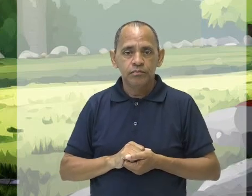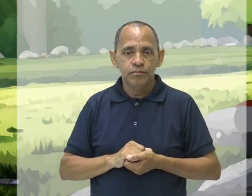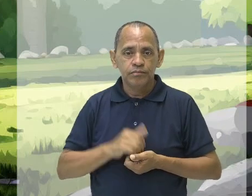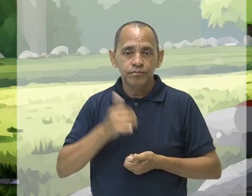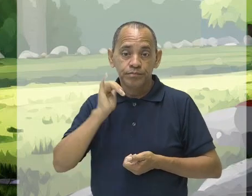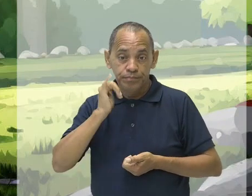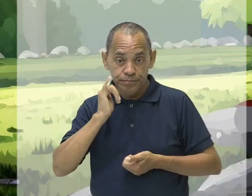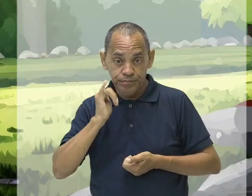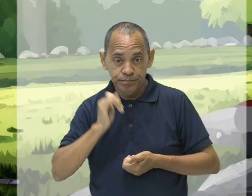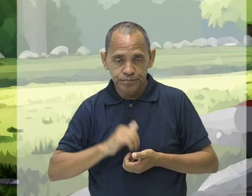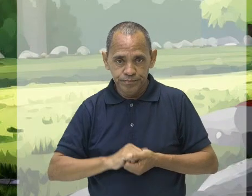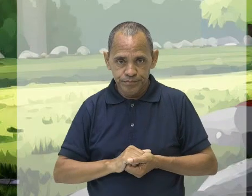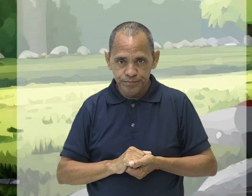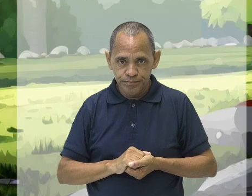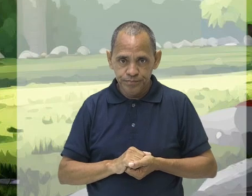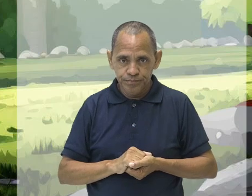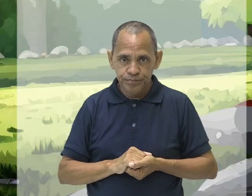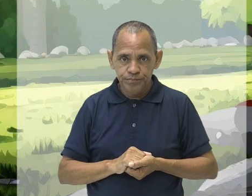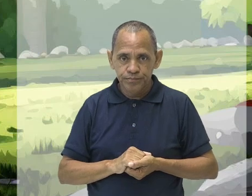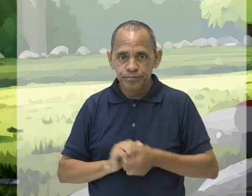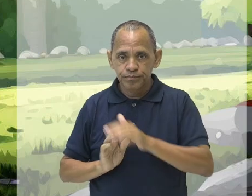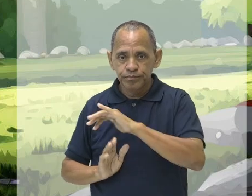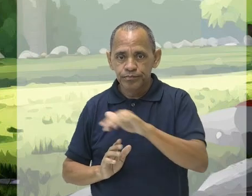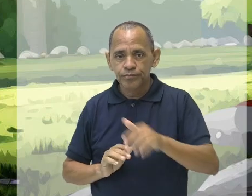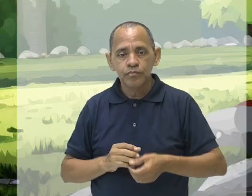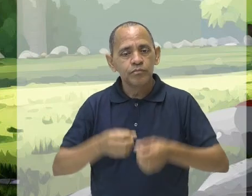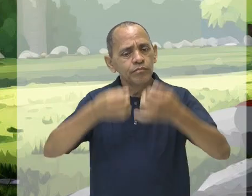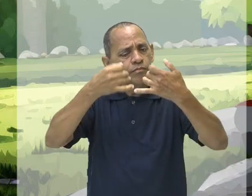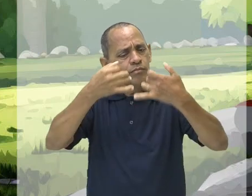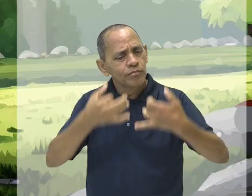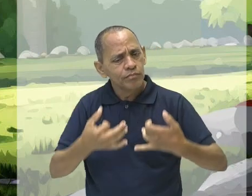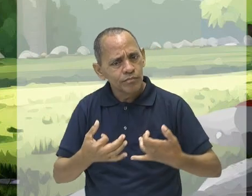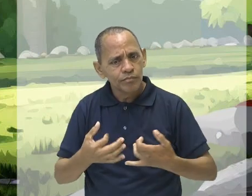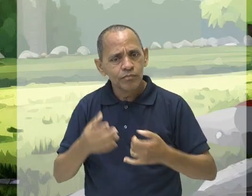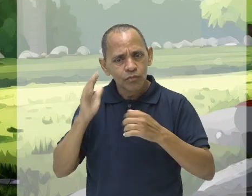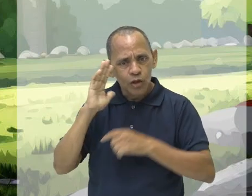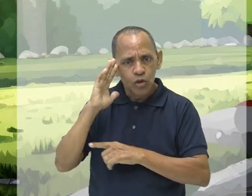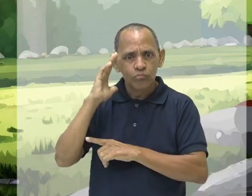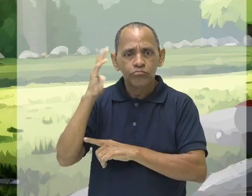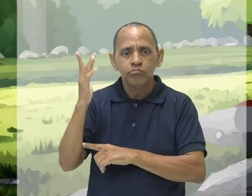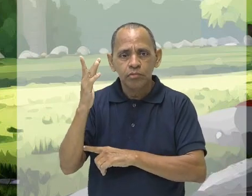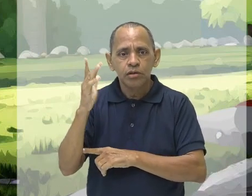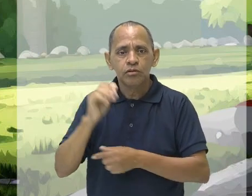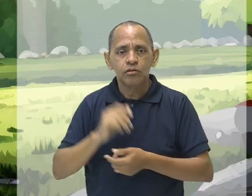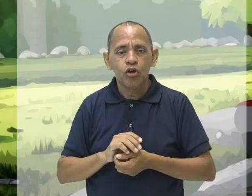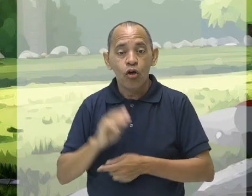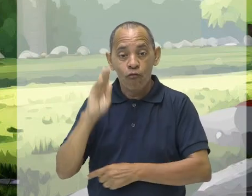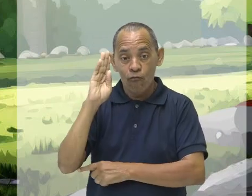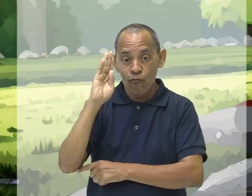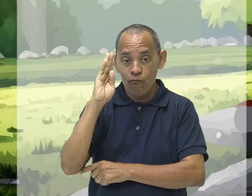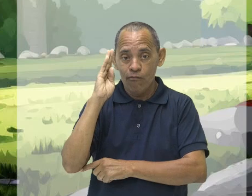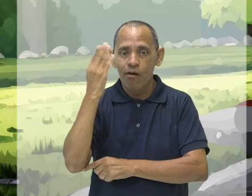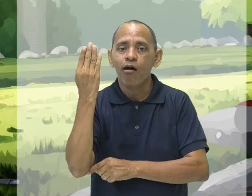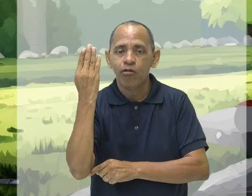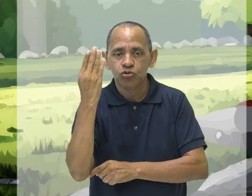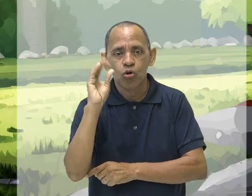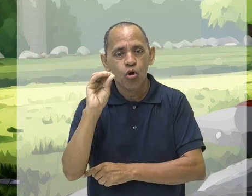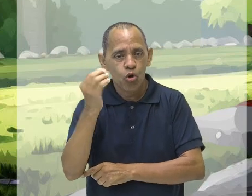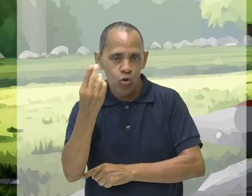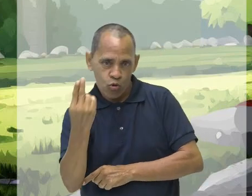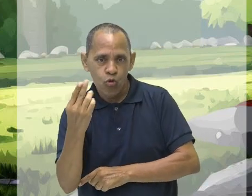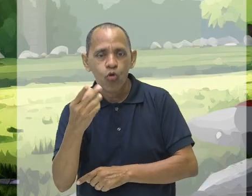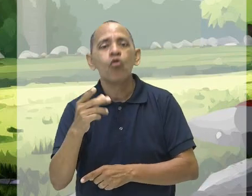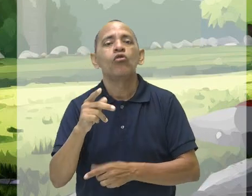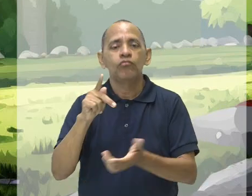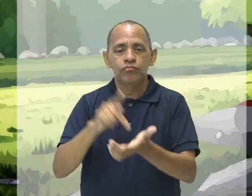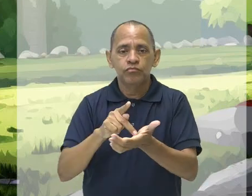narrativa. Continuando, o conto é um relato de acontecimento falso ou verdadeiro. O contar, que é do